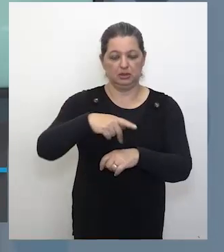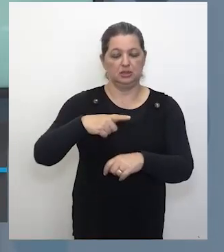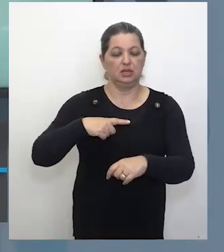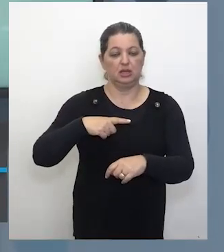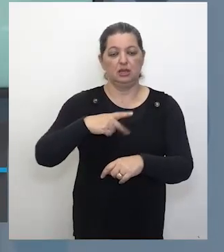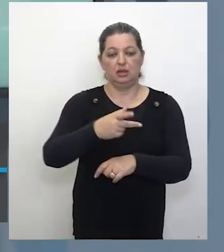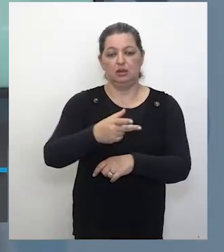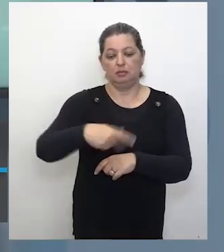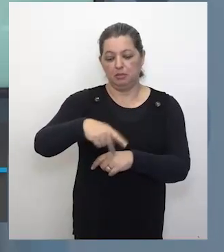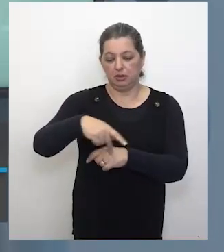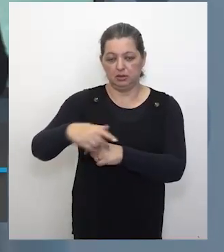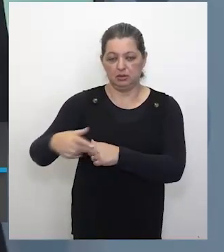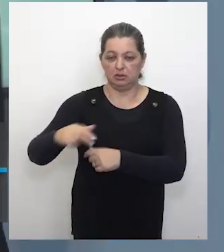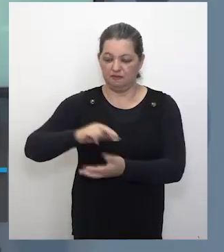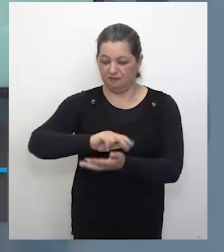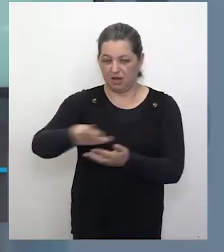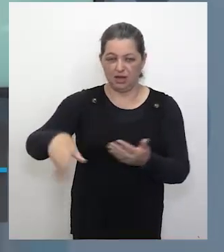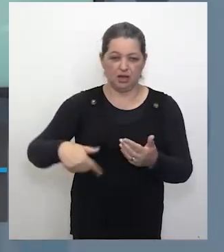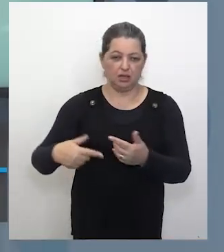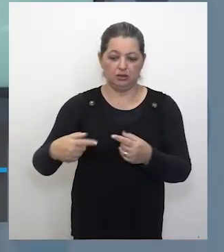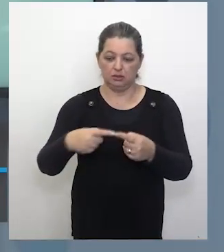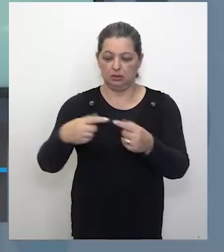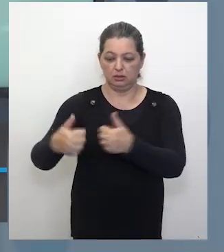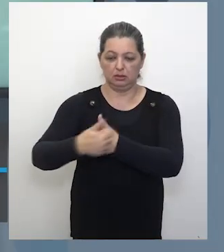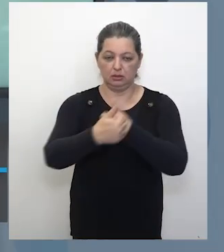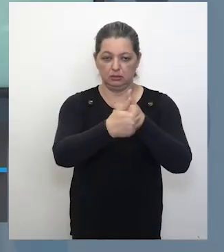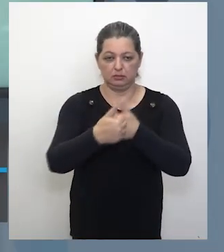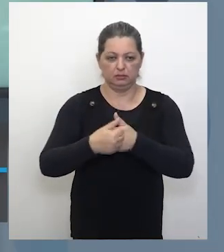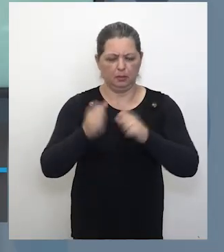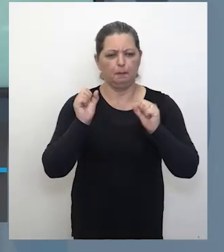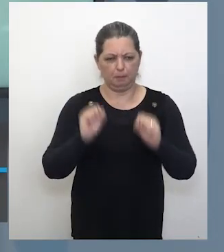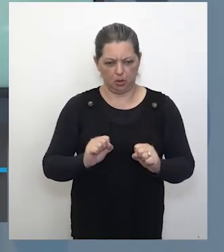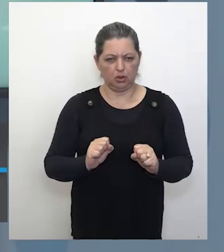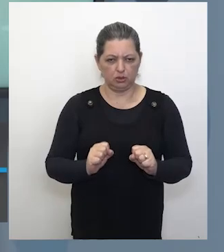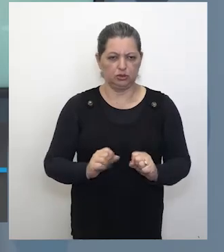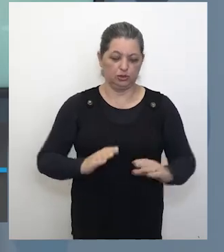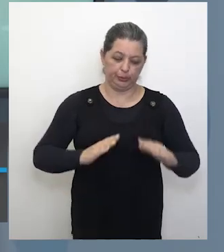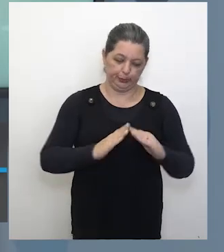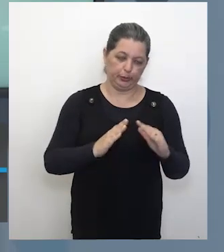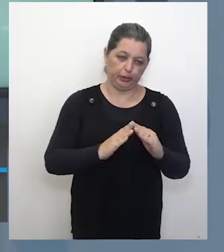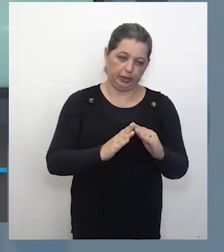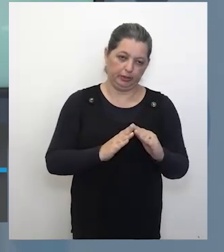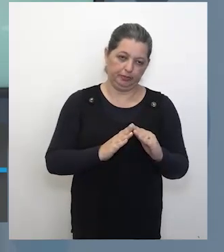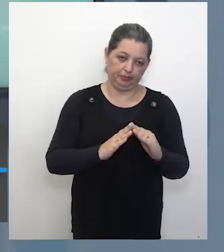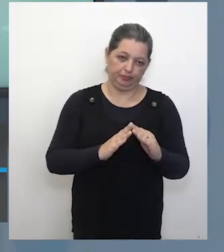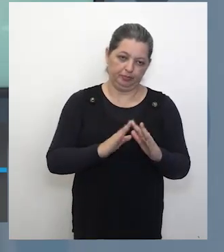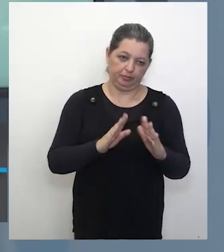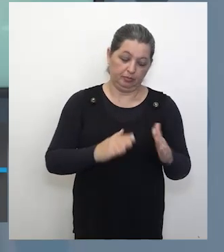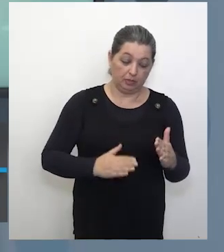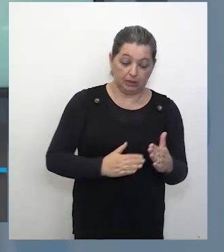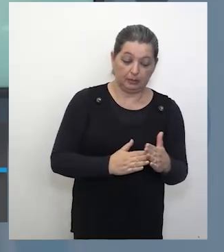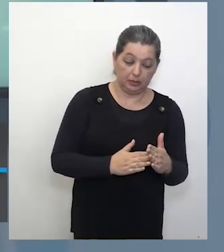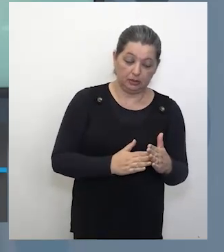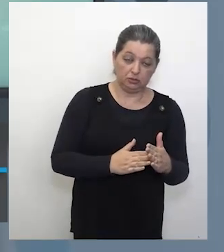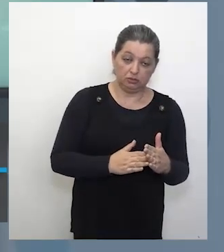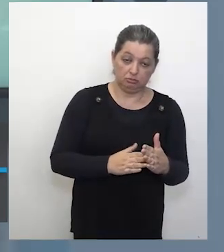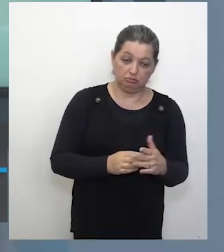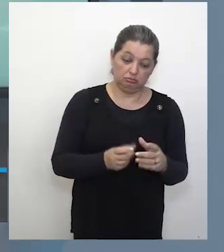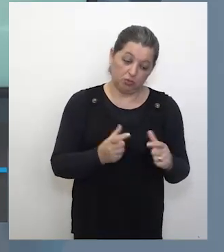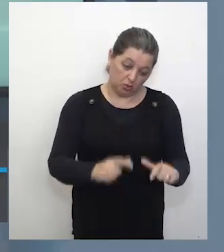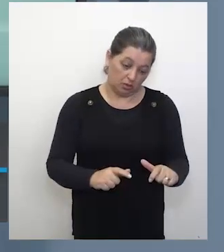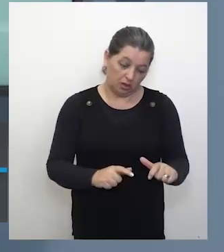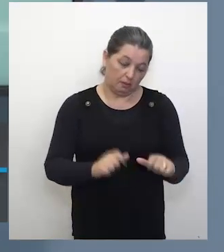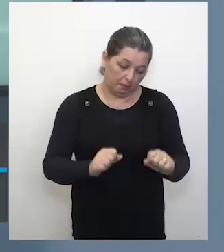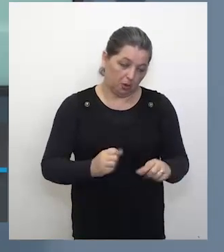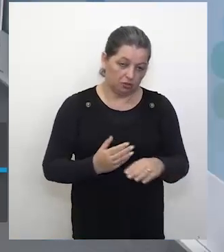noção de limite já é muito mais variável, que eu posso morar no meio de uma fronteira. Sim. A fronteira tá lá, o limite da minha terra pode ultrapassar essa fronteira.